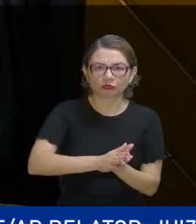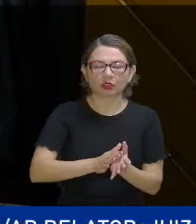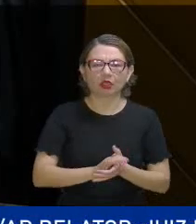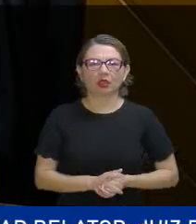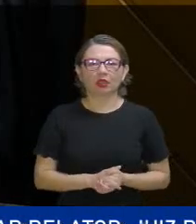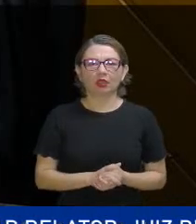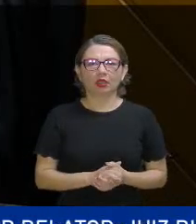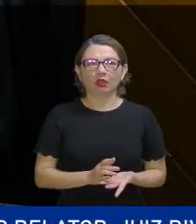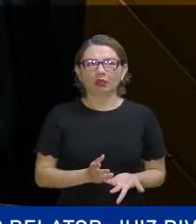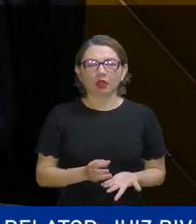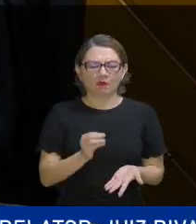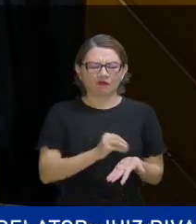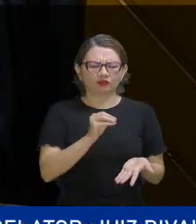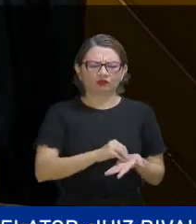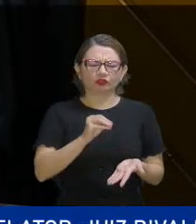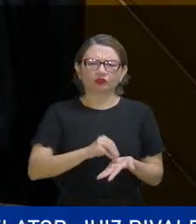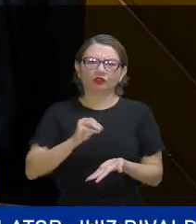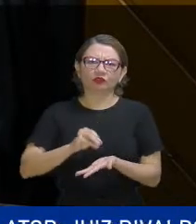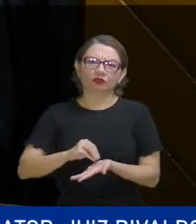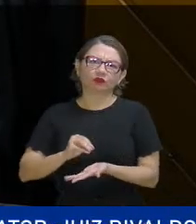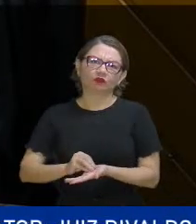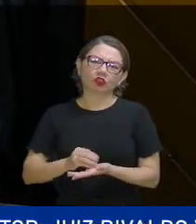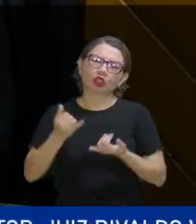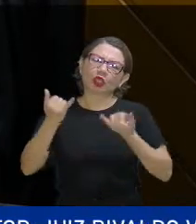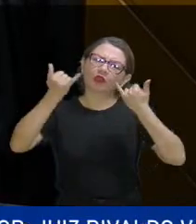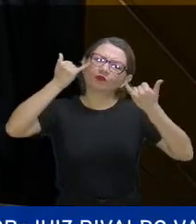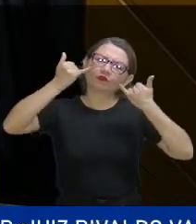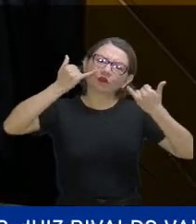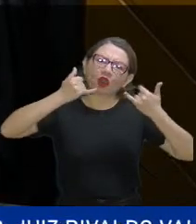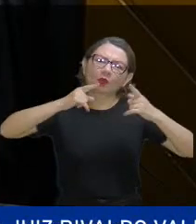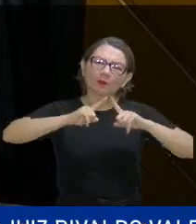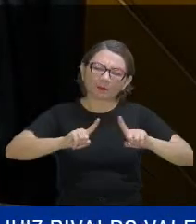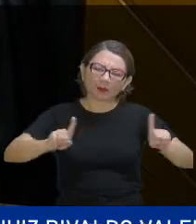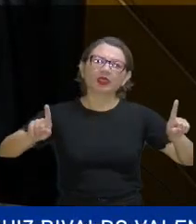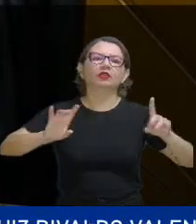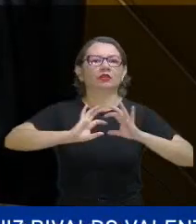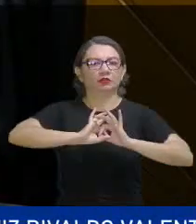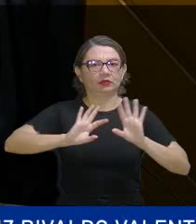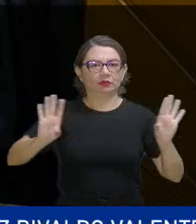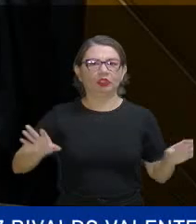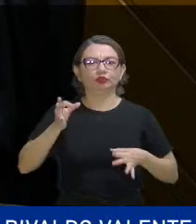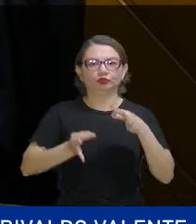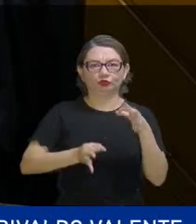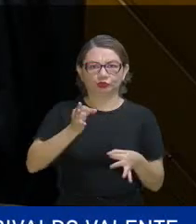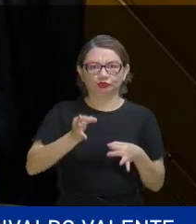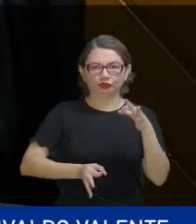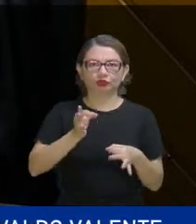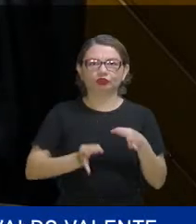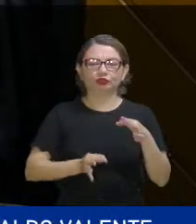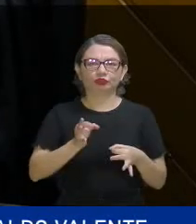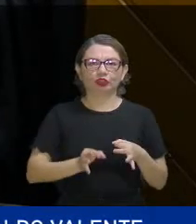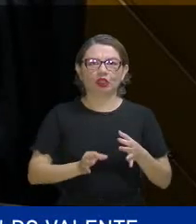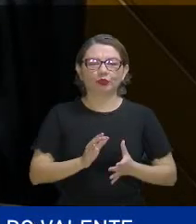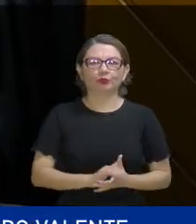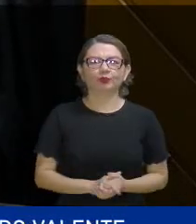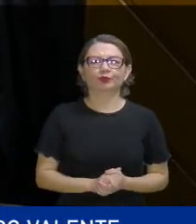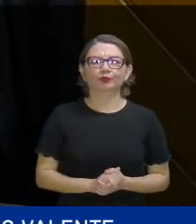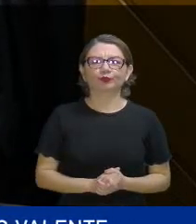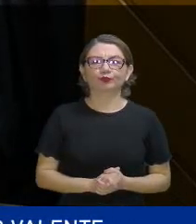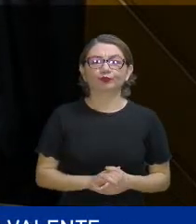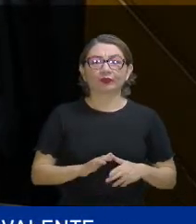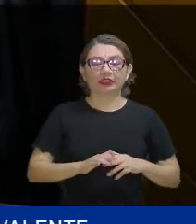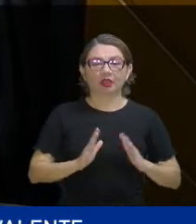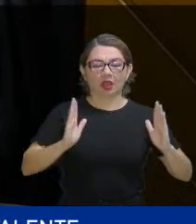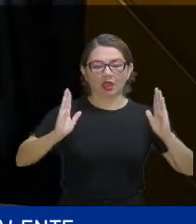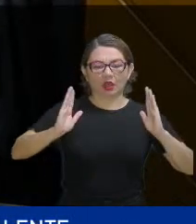razão de omissões múltiplas, mas apenas exerceu a discricionalidade judicial na dosimetria da sanção,